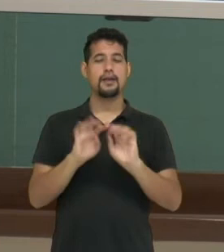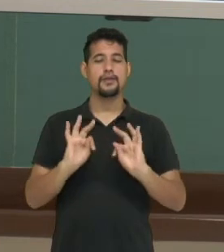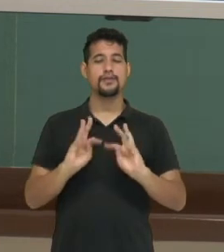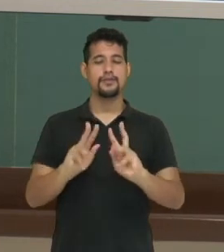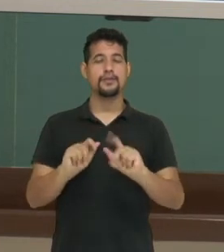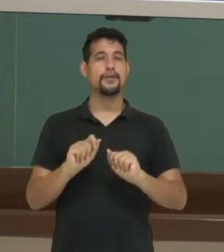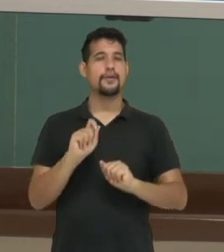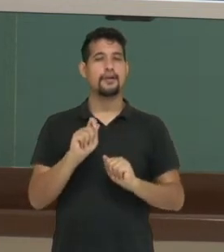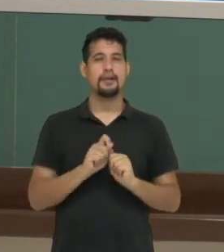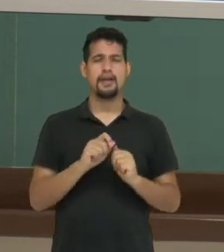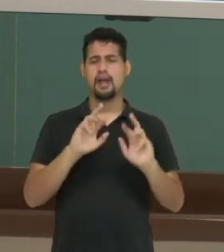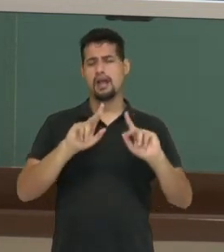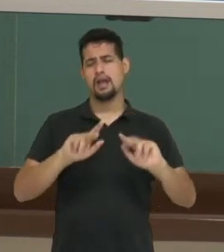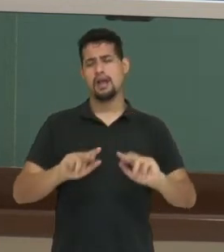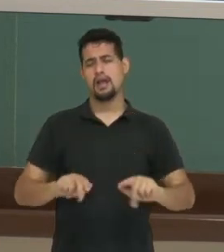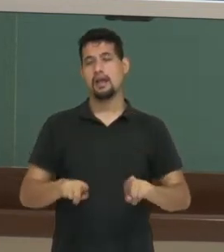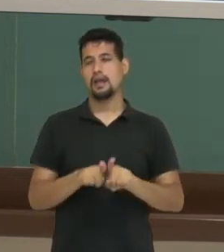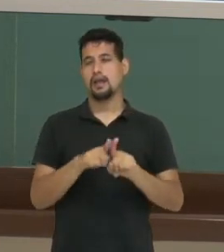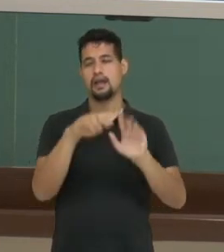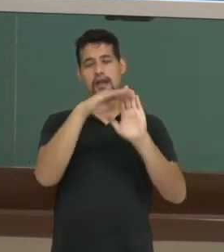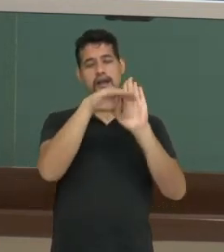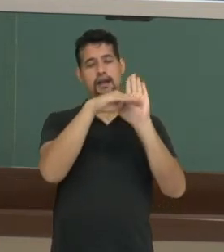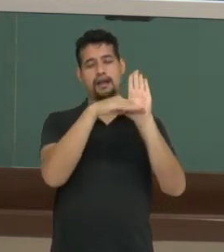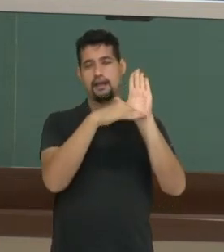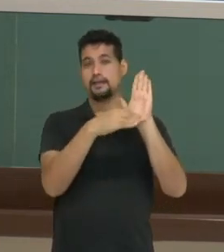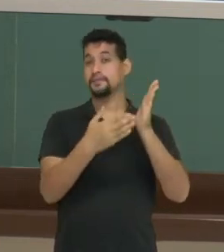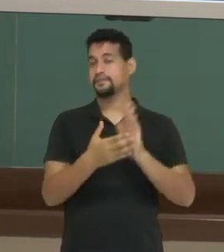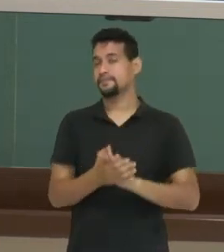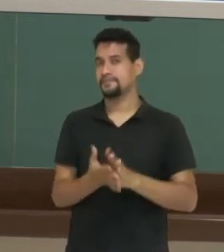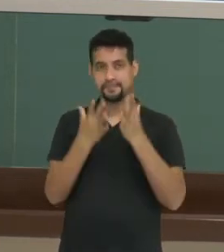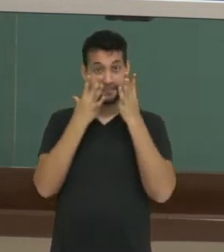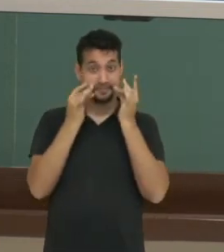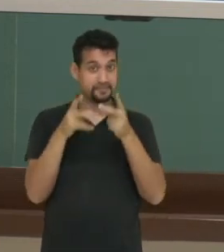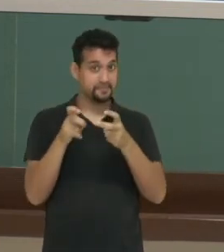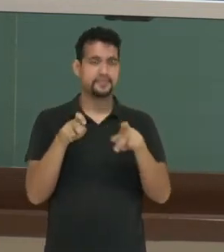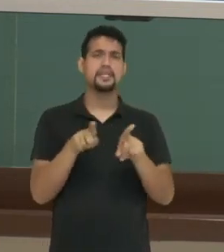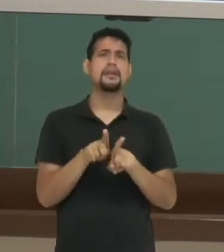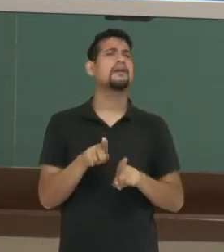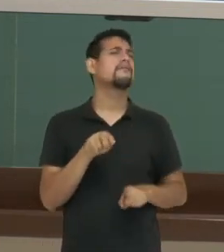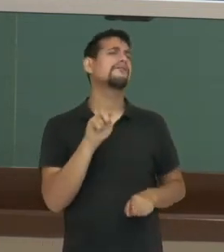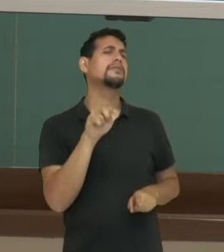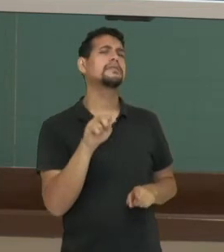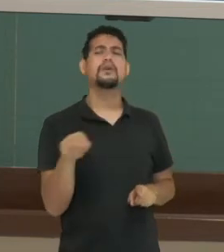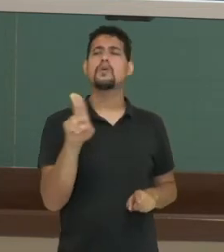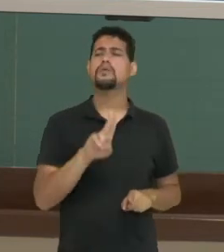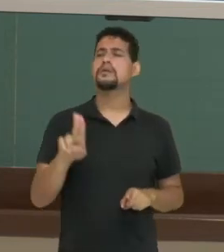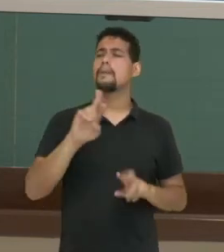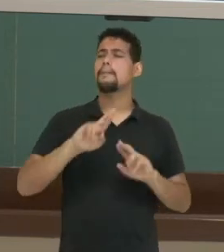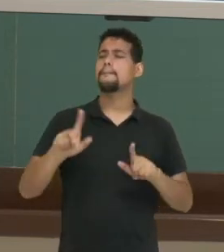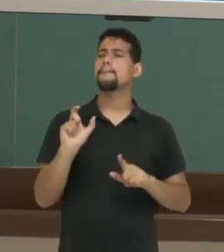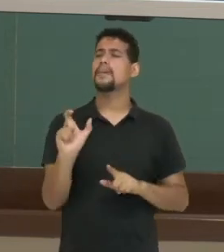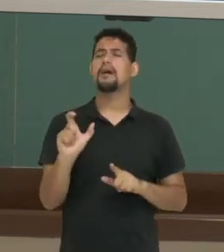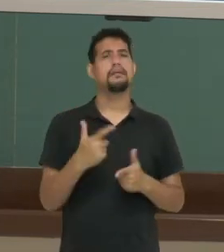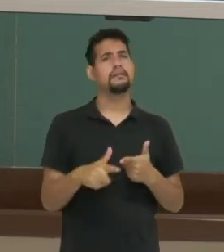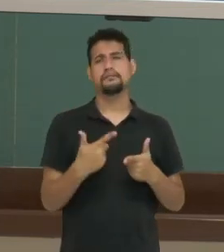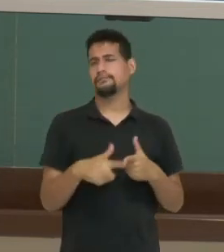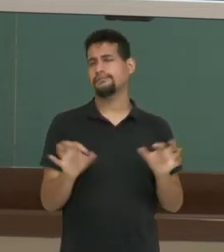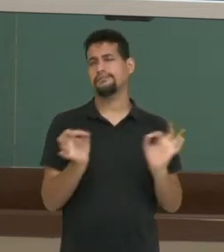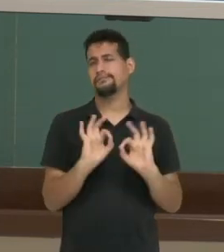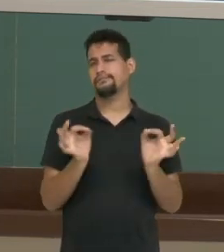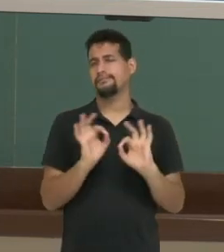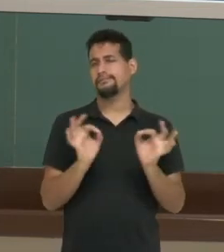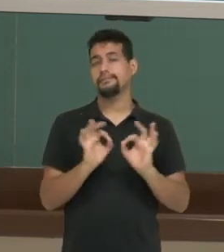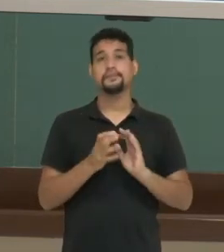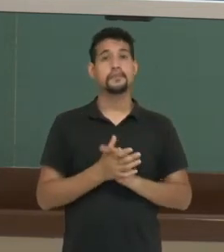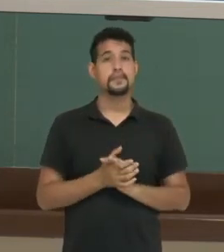as possibilidades, todas as etapas. Então, prestem atenção e se você usou outras palavras não tem problema,